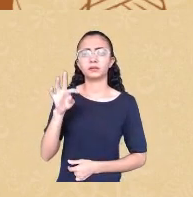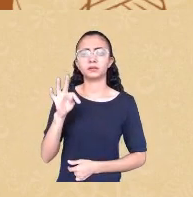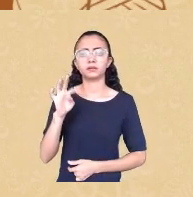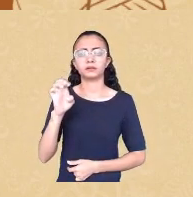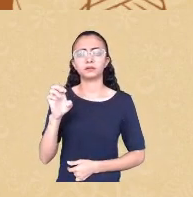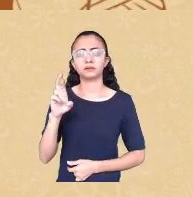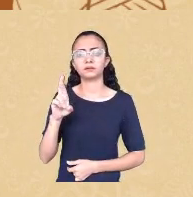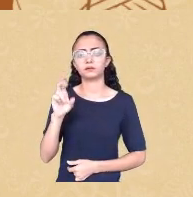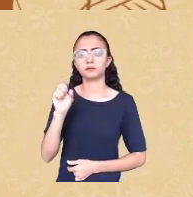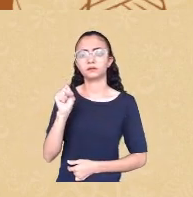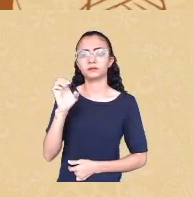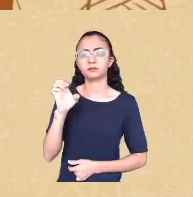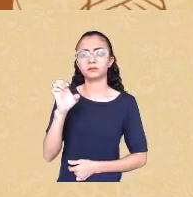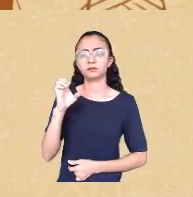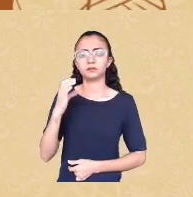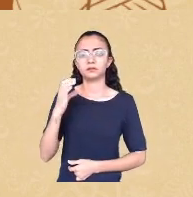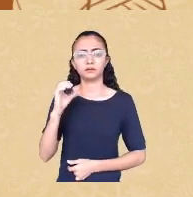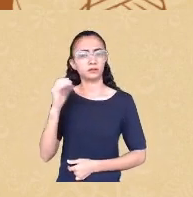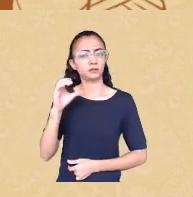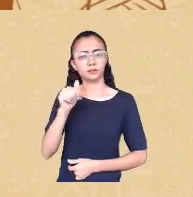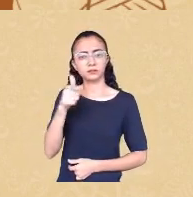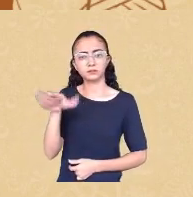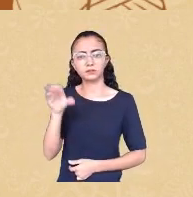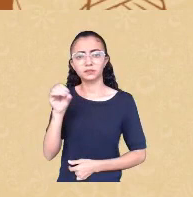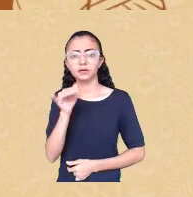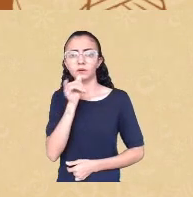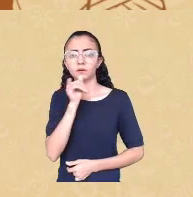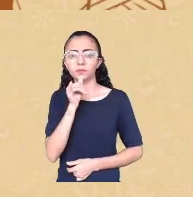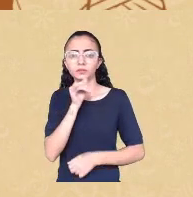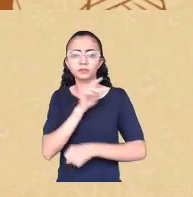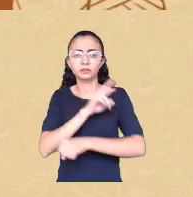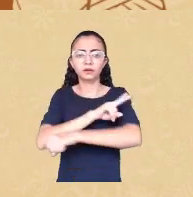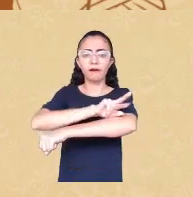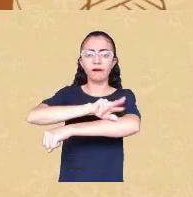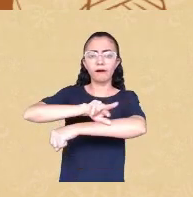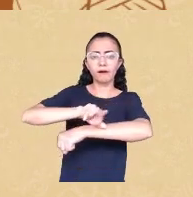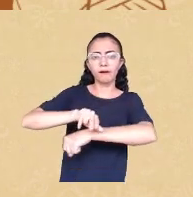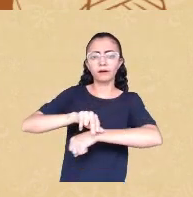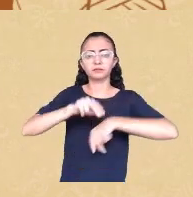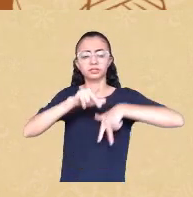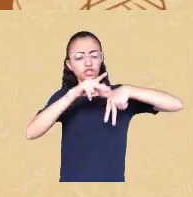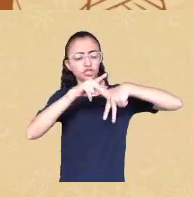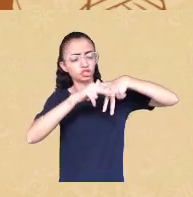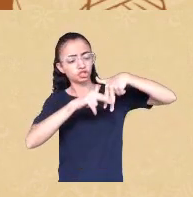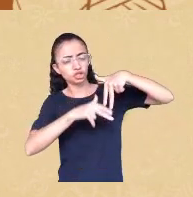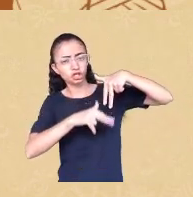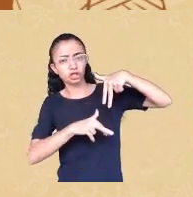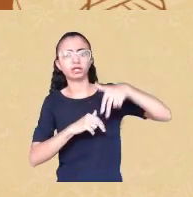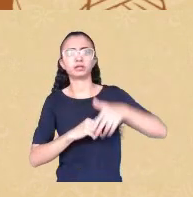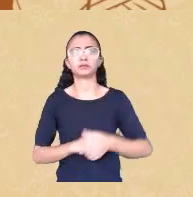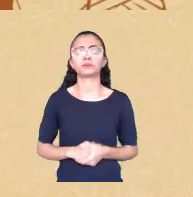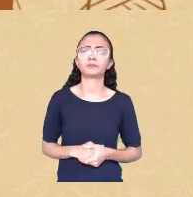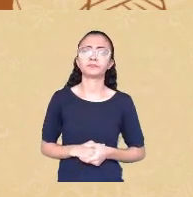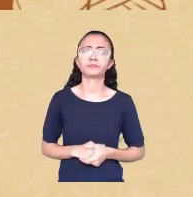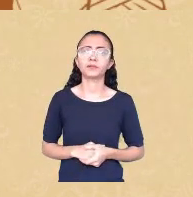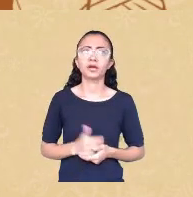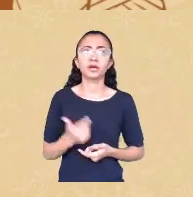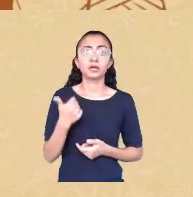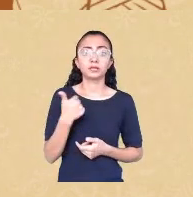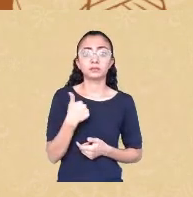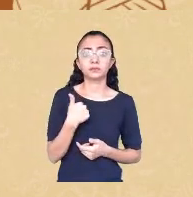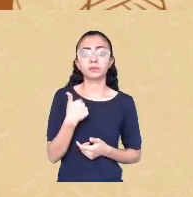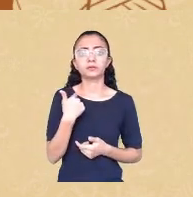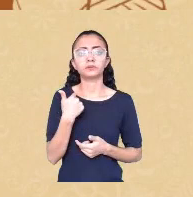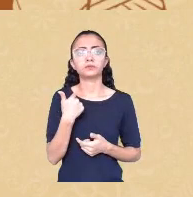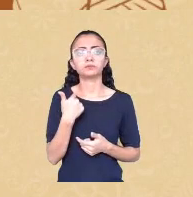gênero, diversidade sexual, e eu resolvi trazer essa reflexão e também sobre a questão da